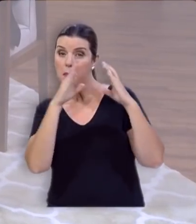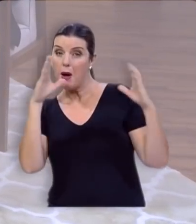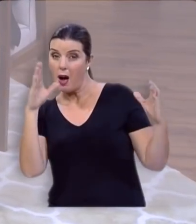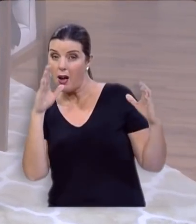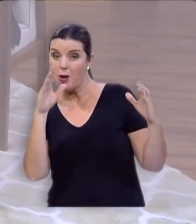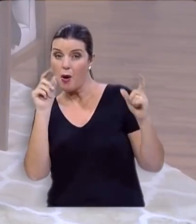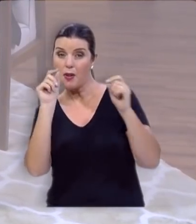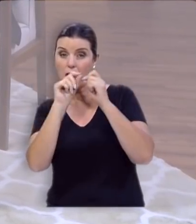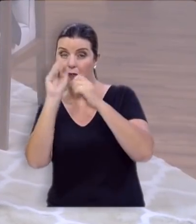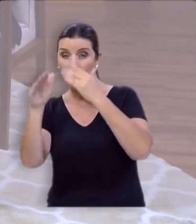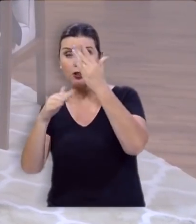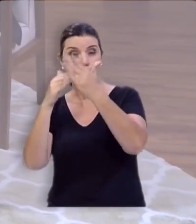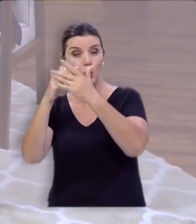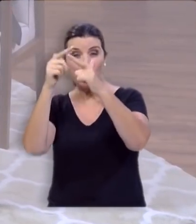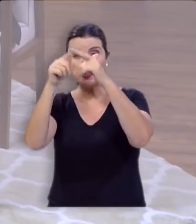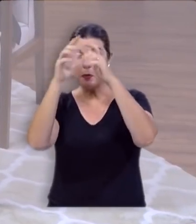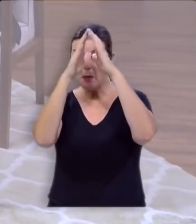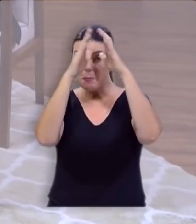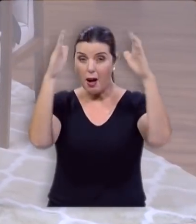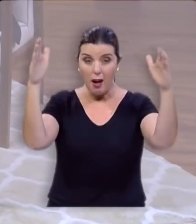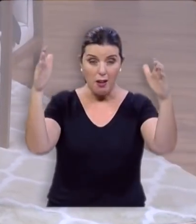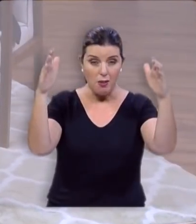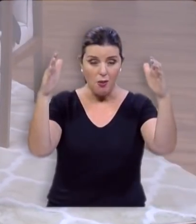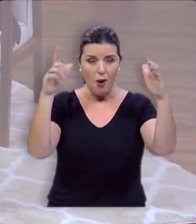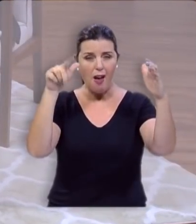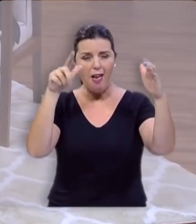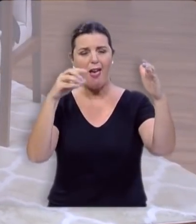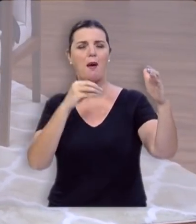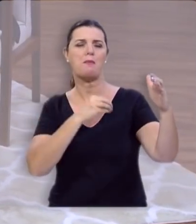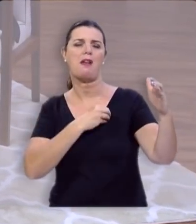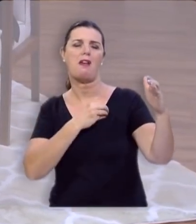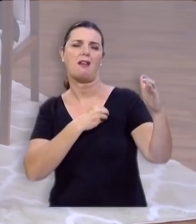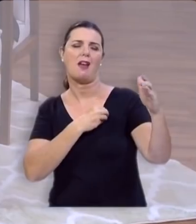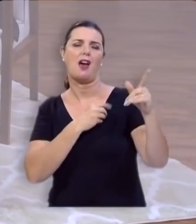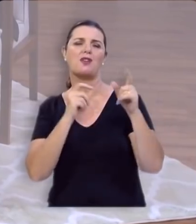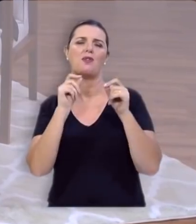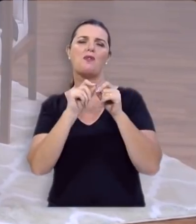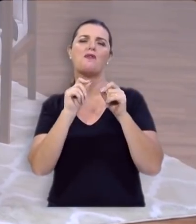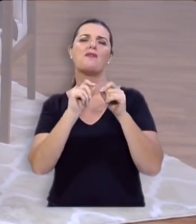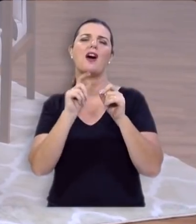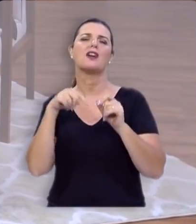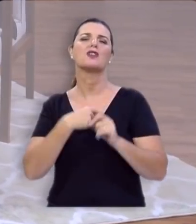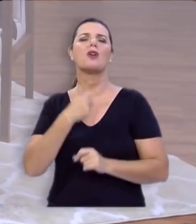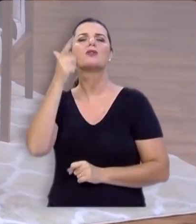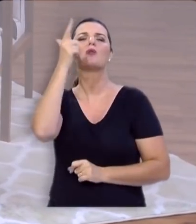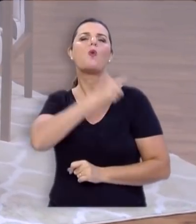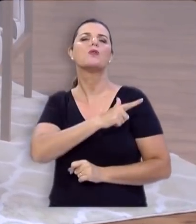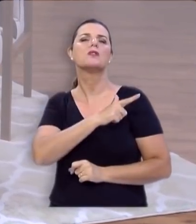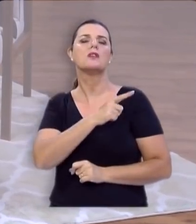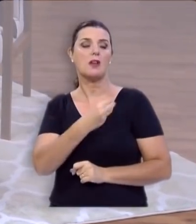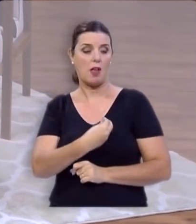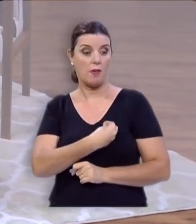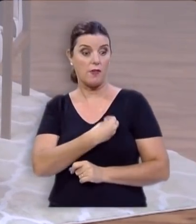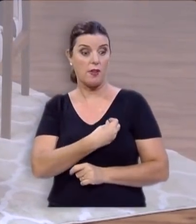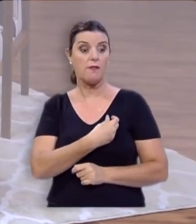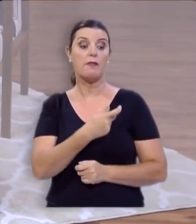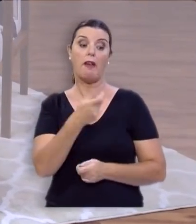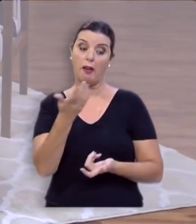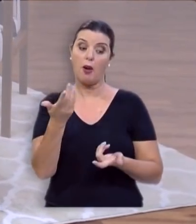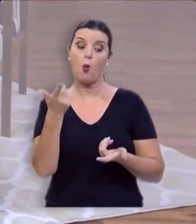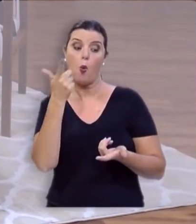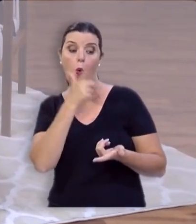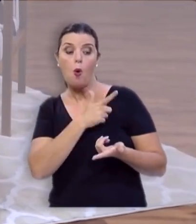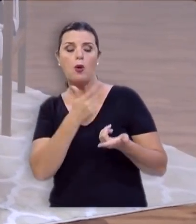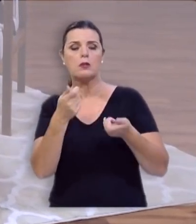gera todos os obstáculos é o que vai fazer com que nós, de fato, consigamos viver lidando com